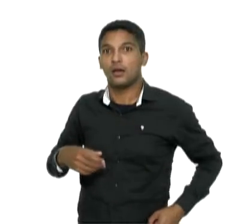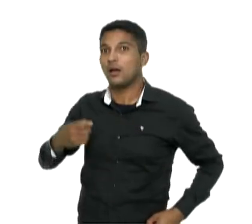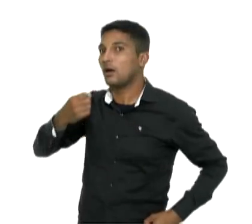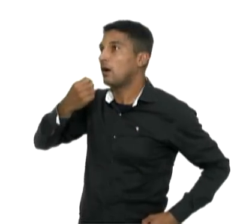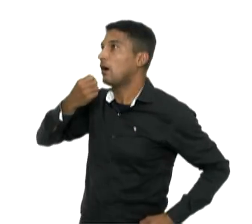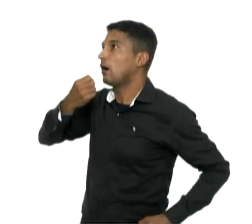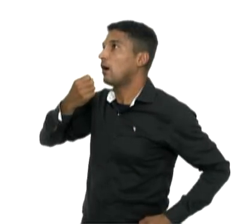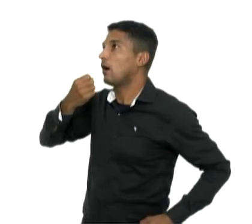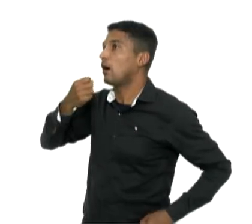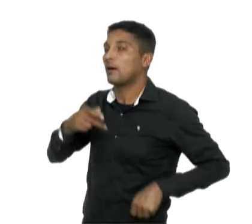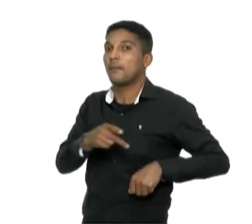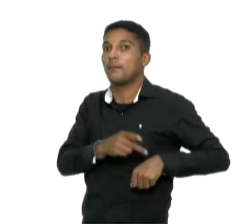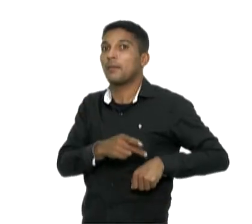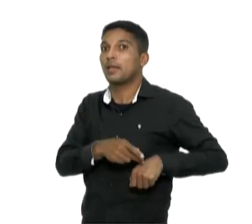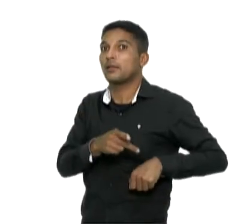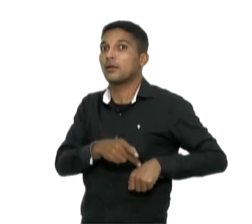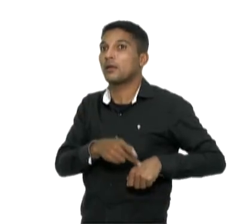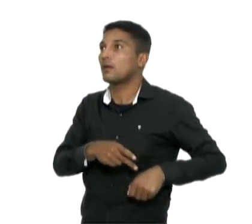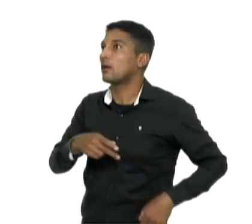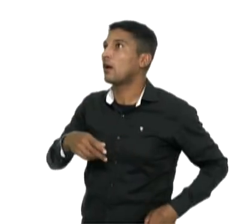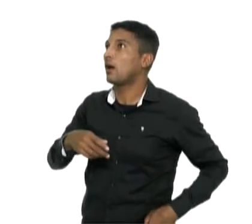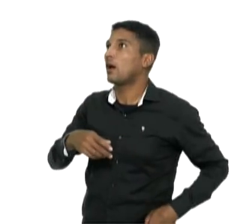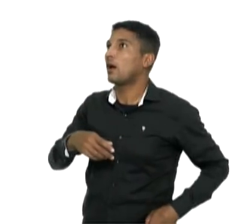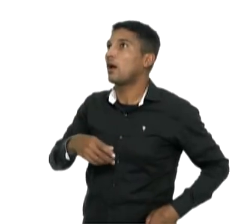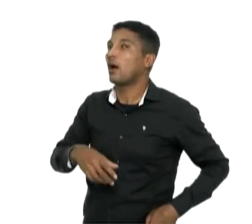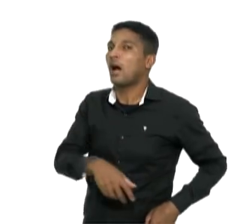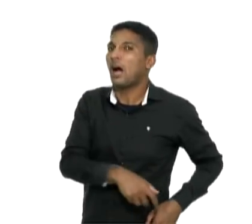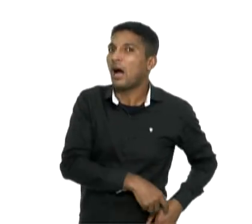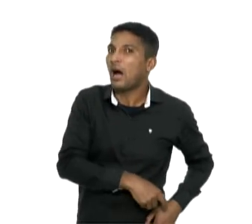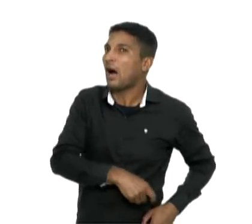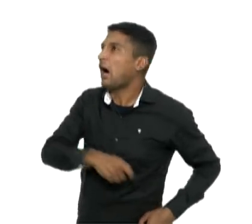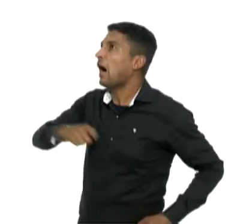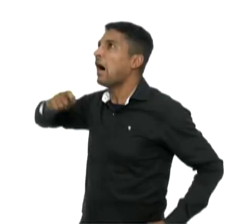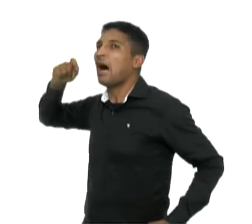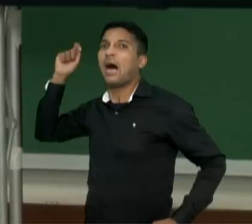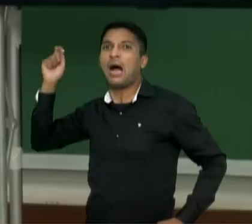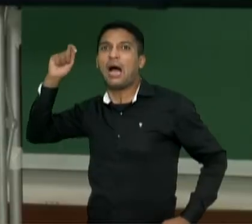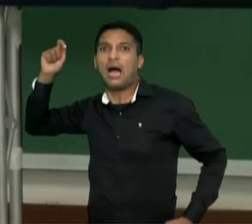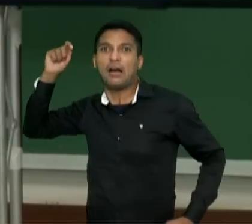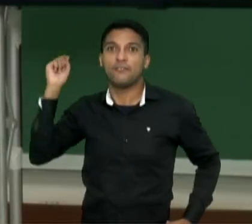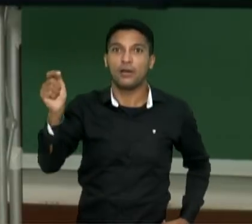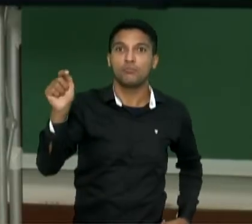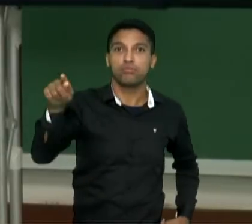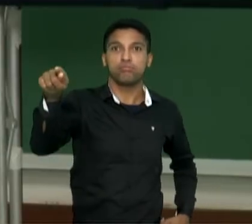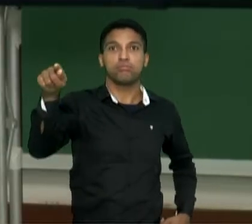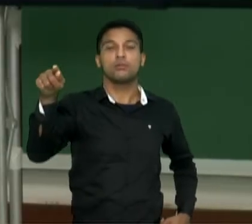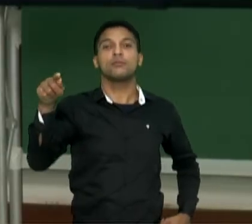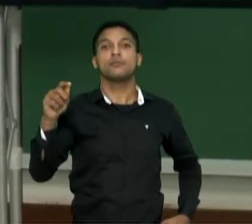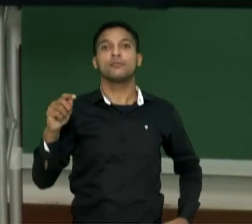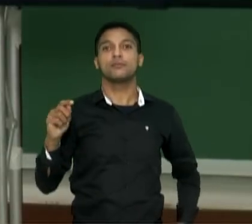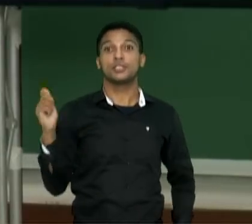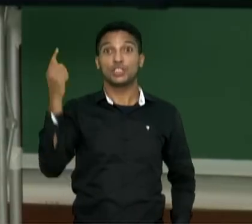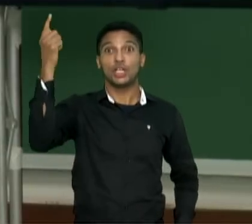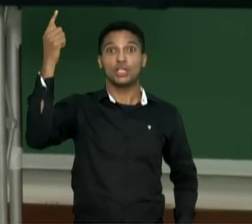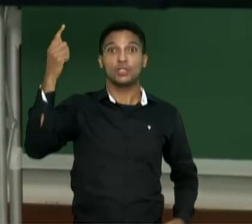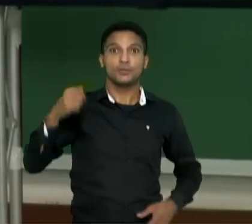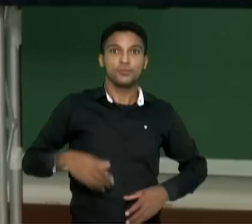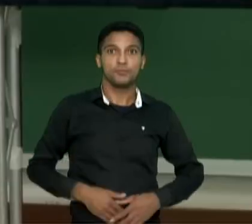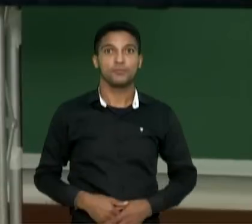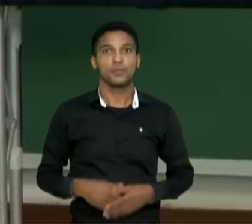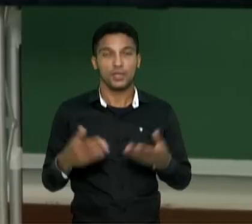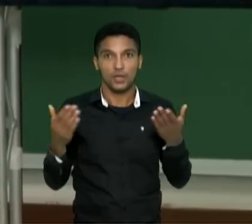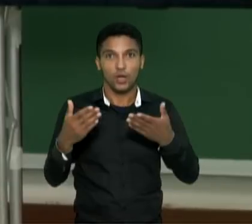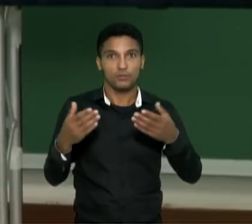Então, que ele vai atacar no gigante, né? Então aqui, algumas observações